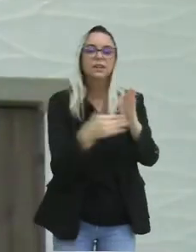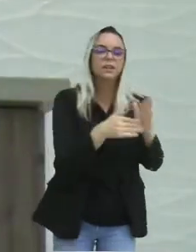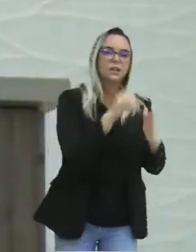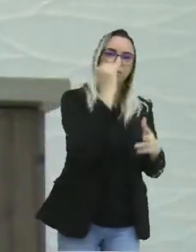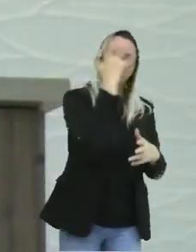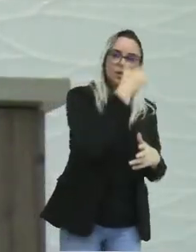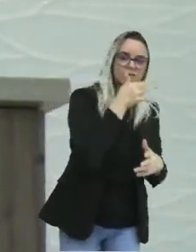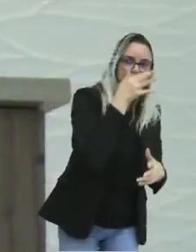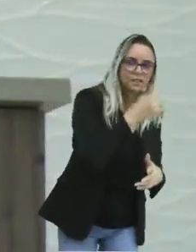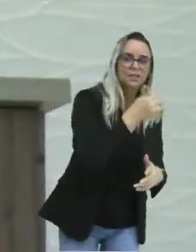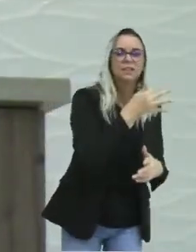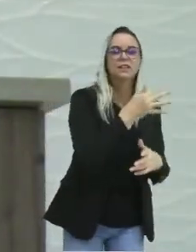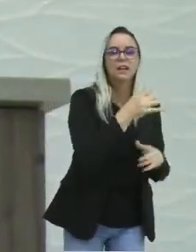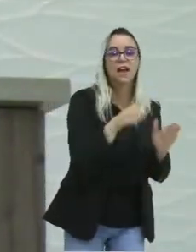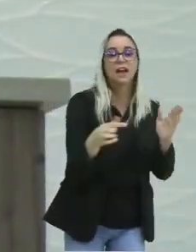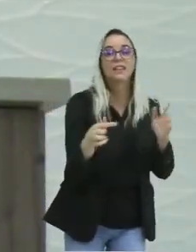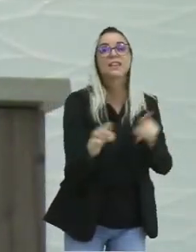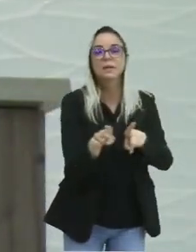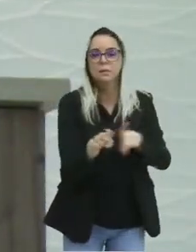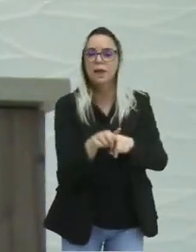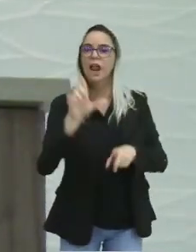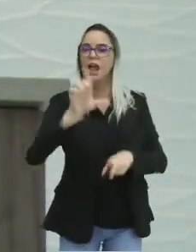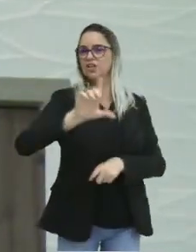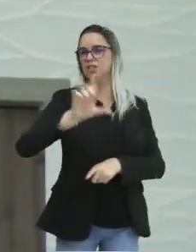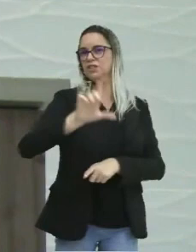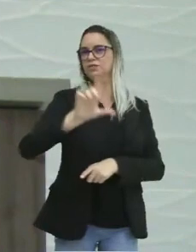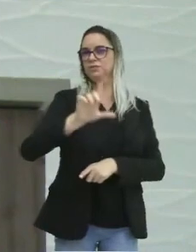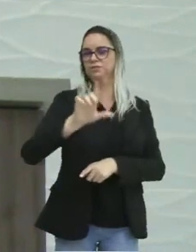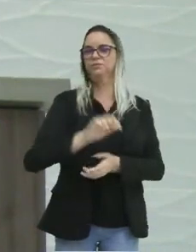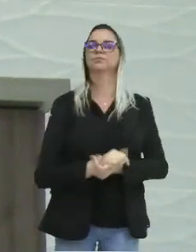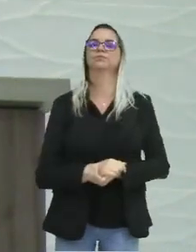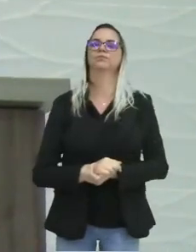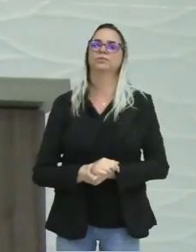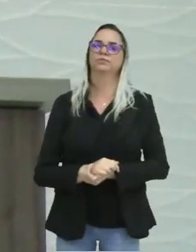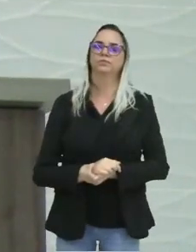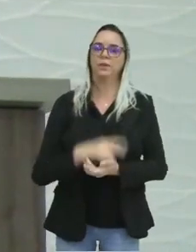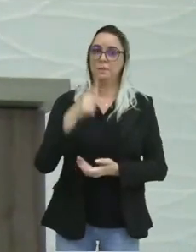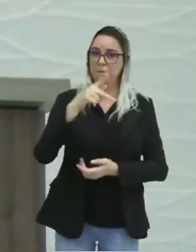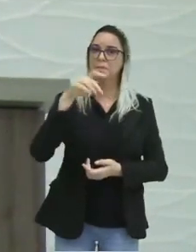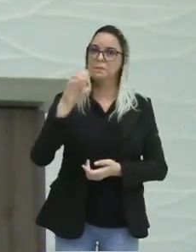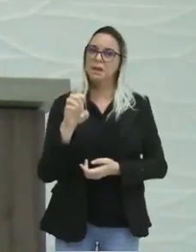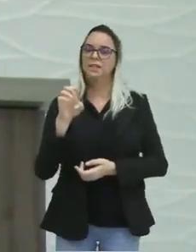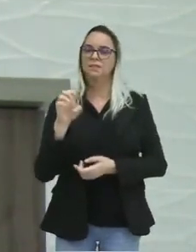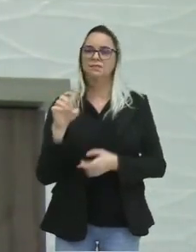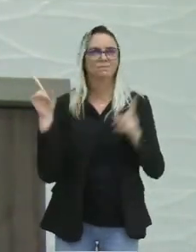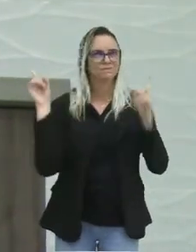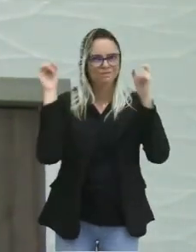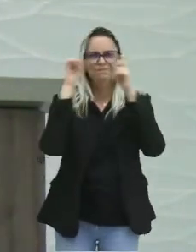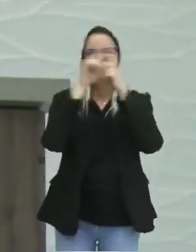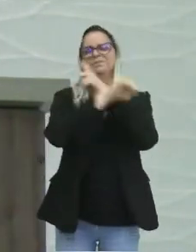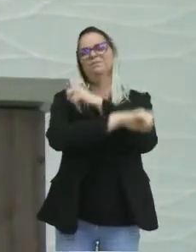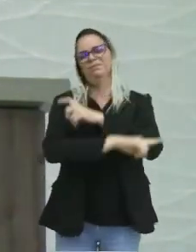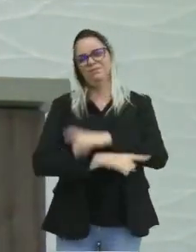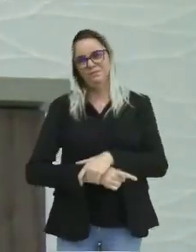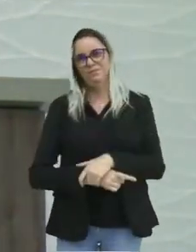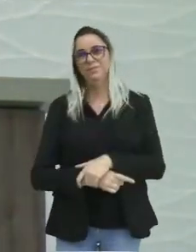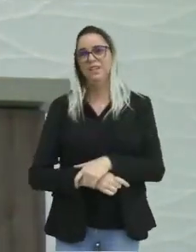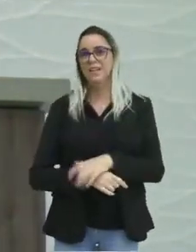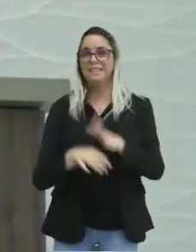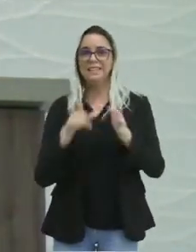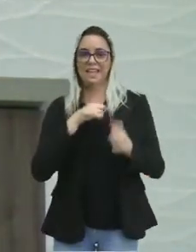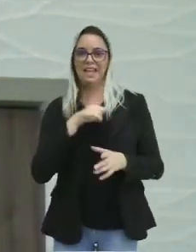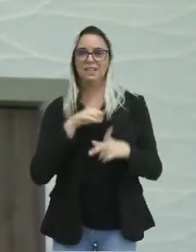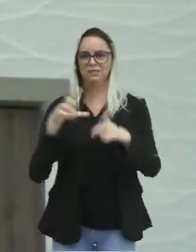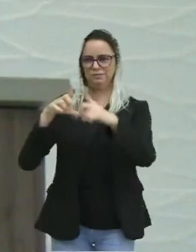porque no acostamento da PE está demais, muito mato, mato cada dia